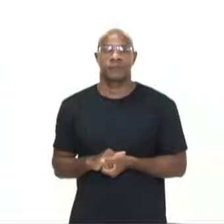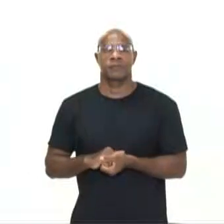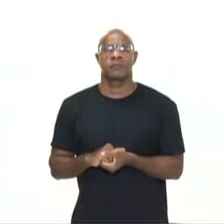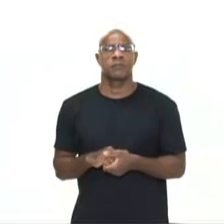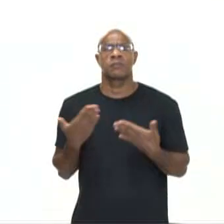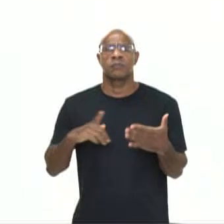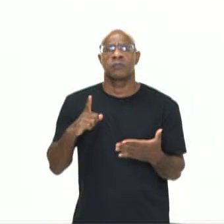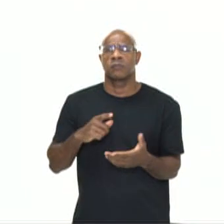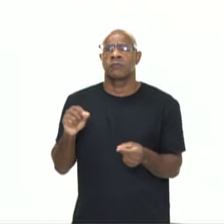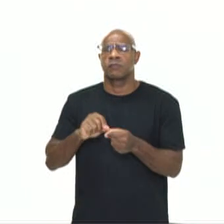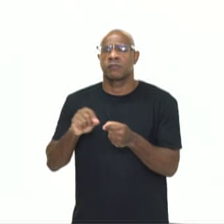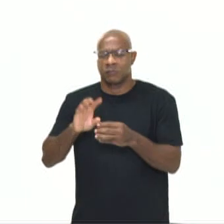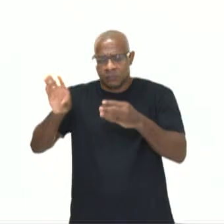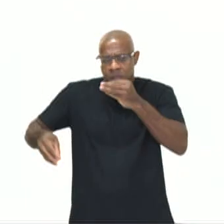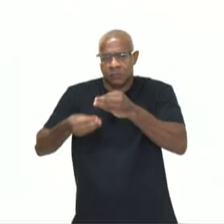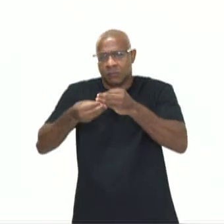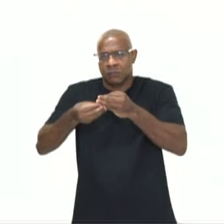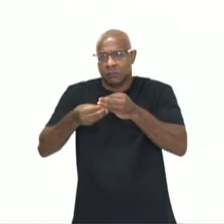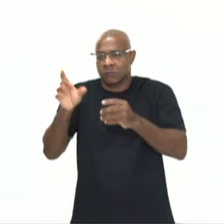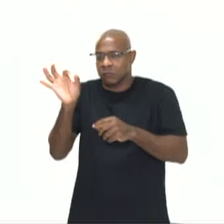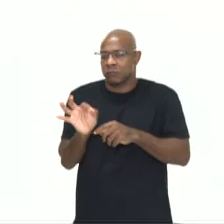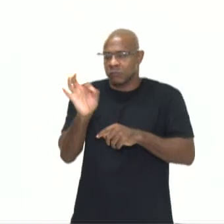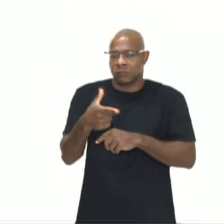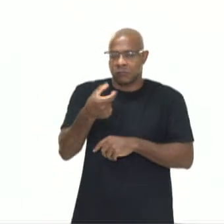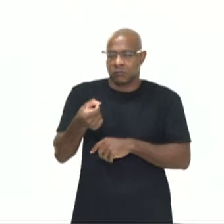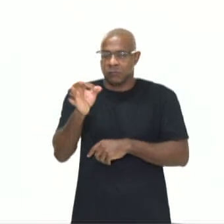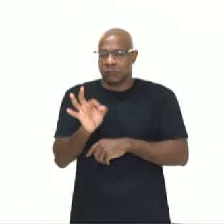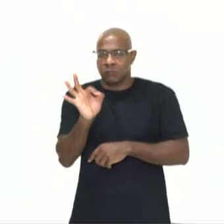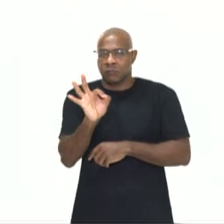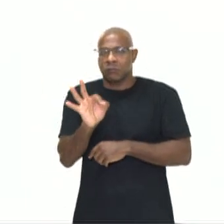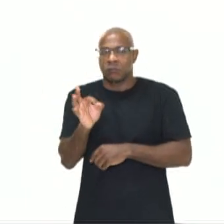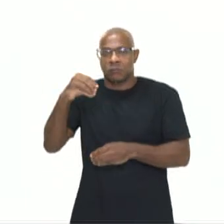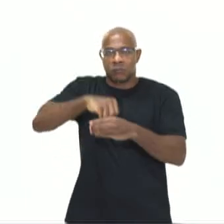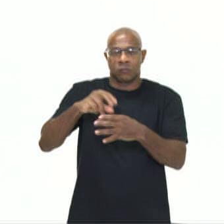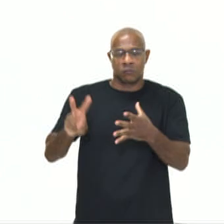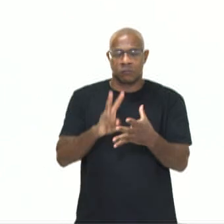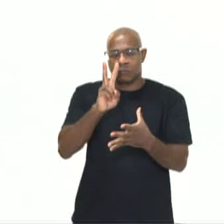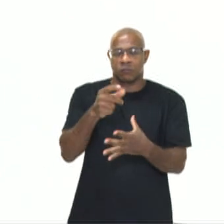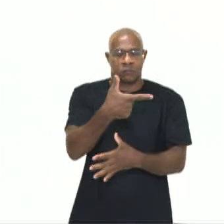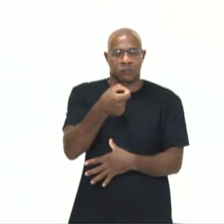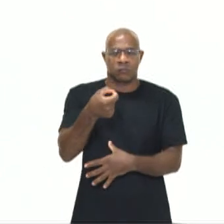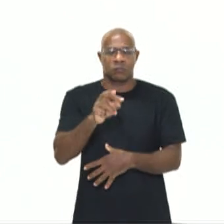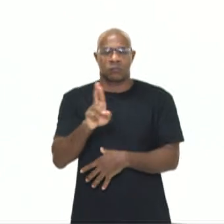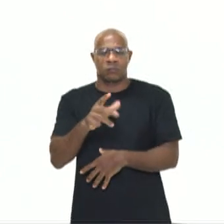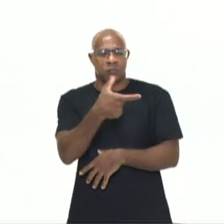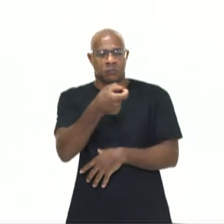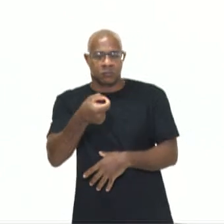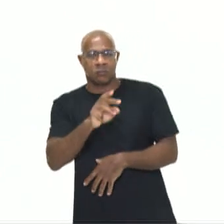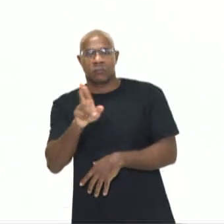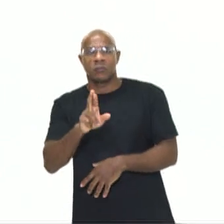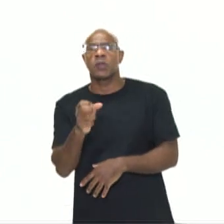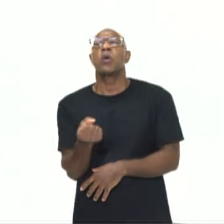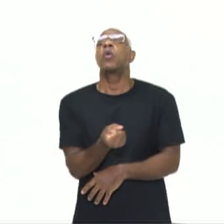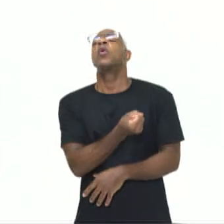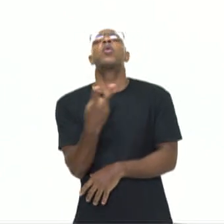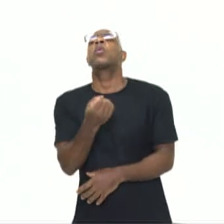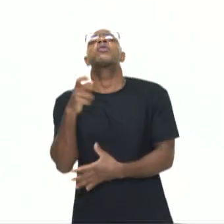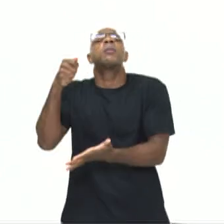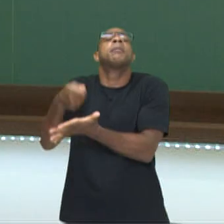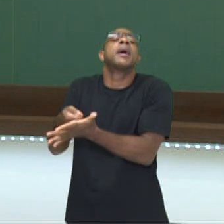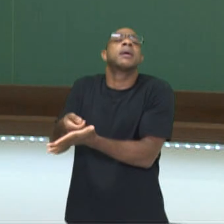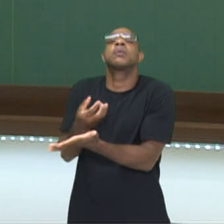Quando efetuamos um acréscimo ou um desconto de 20% sobre um valor de R$200, quanto será pago em cada